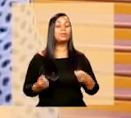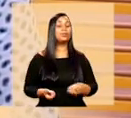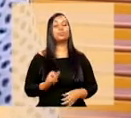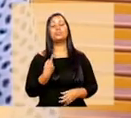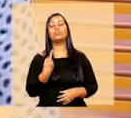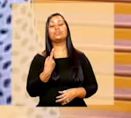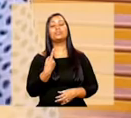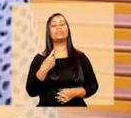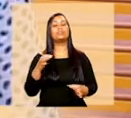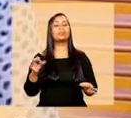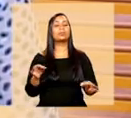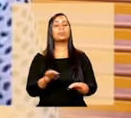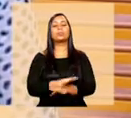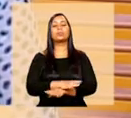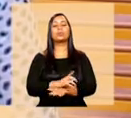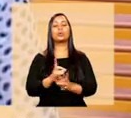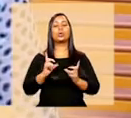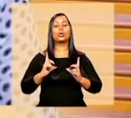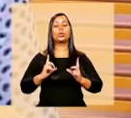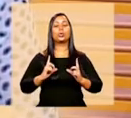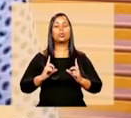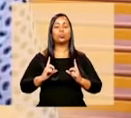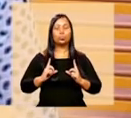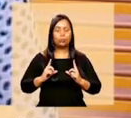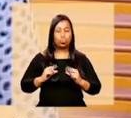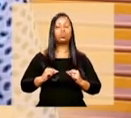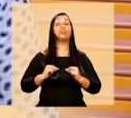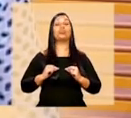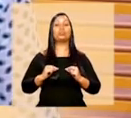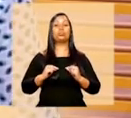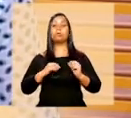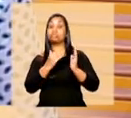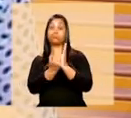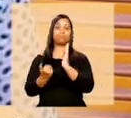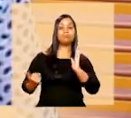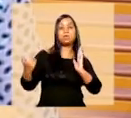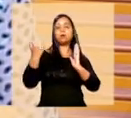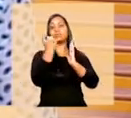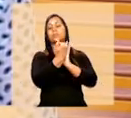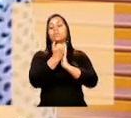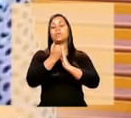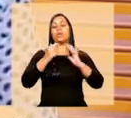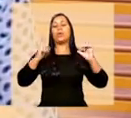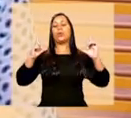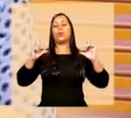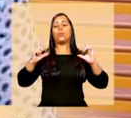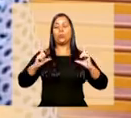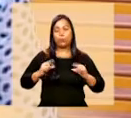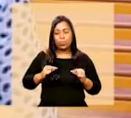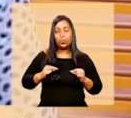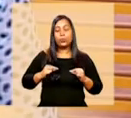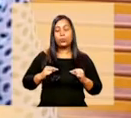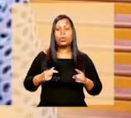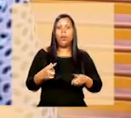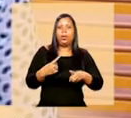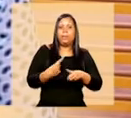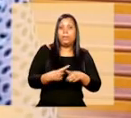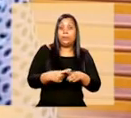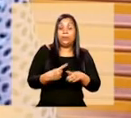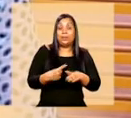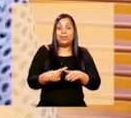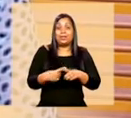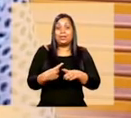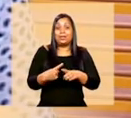nossa, acabou. É uma superação muito grande, é um alívio, né?